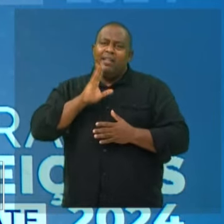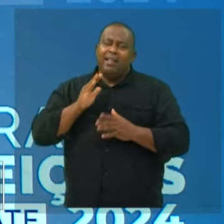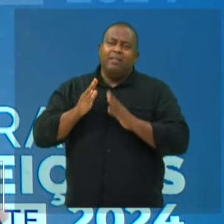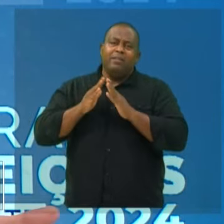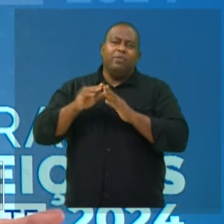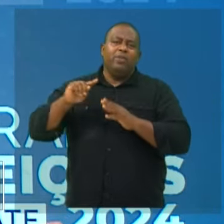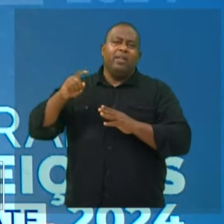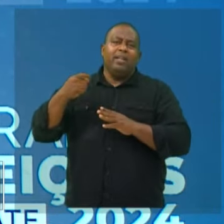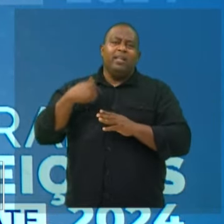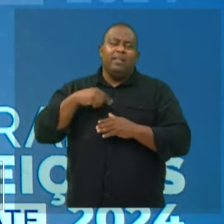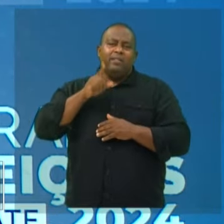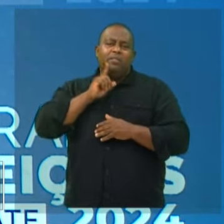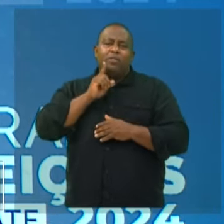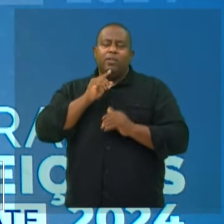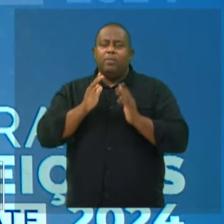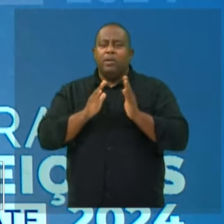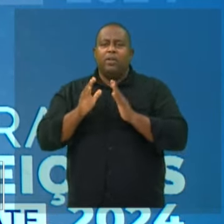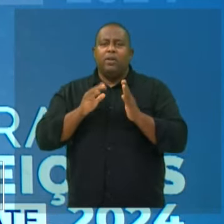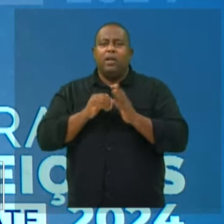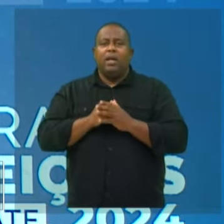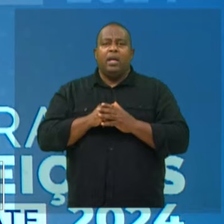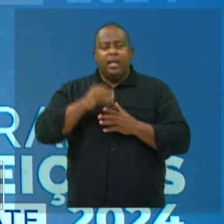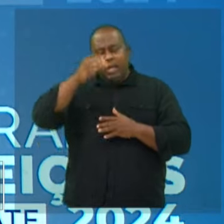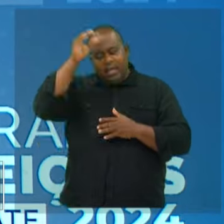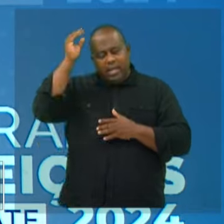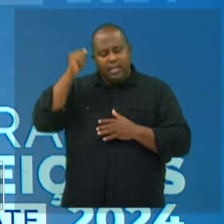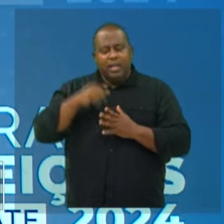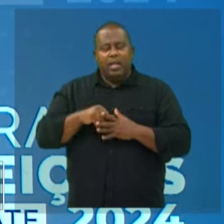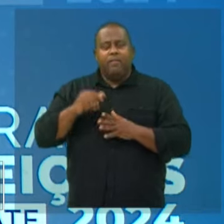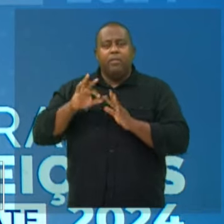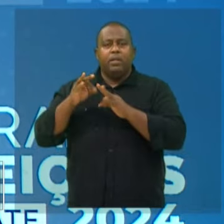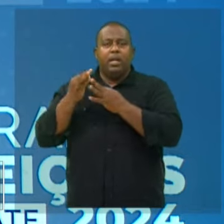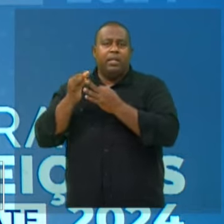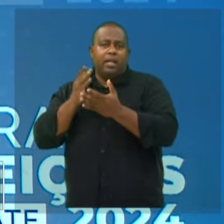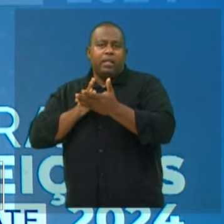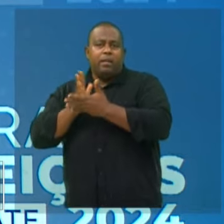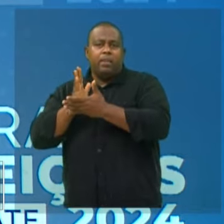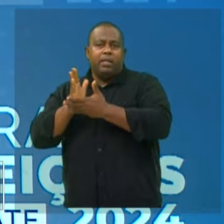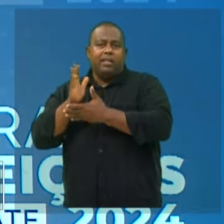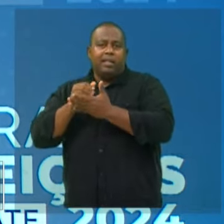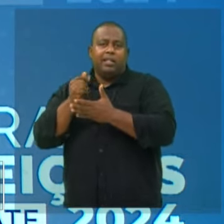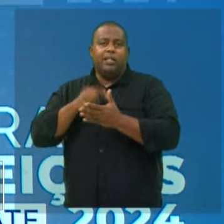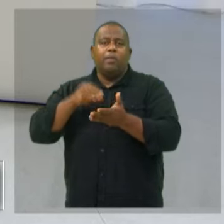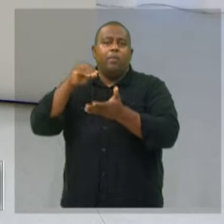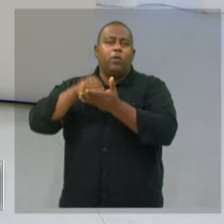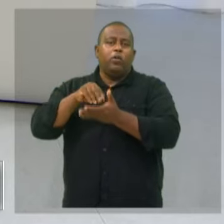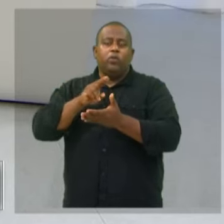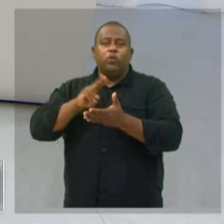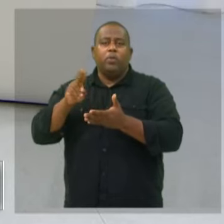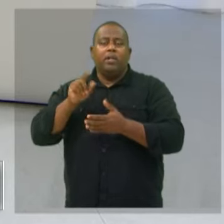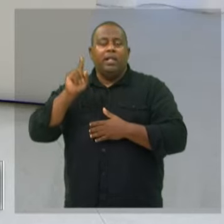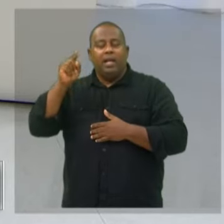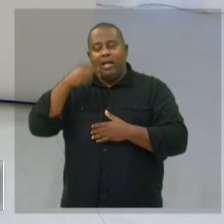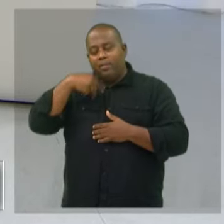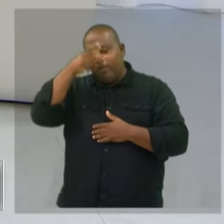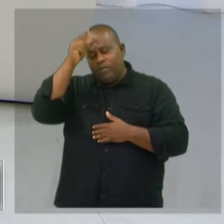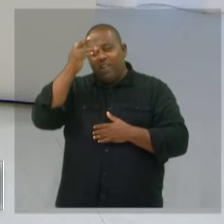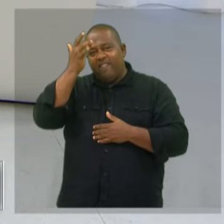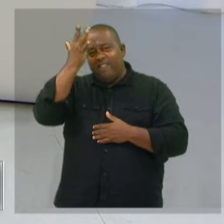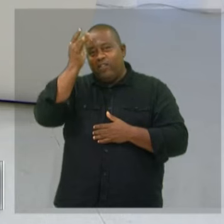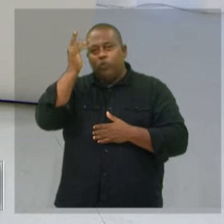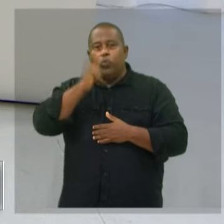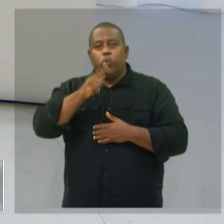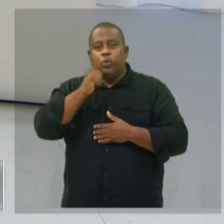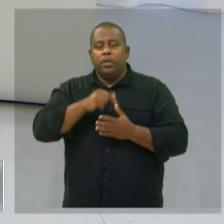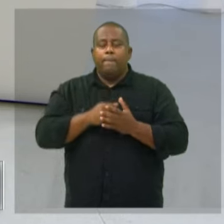Estados Unidos durante os governos de Caetano a família dele era nomeada na prefeitura Assim fica fácil né Obrigado candidato o